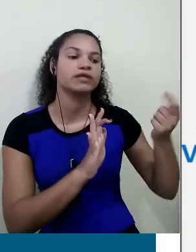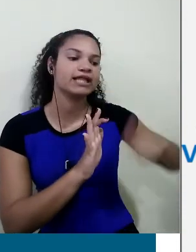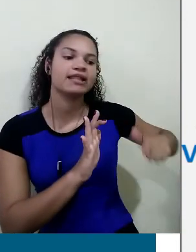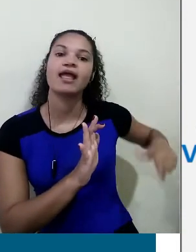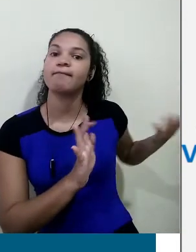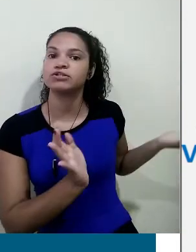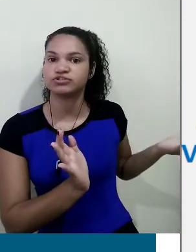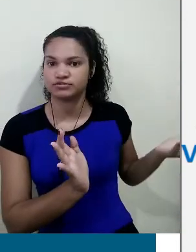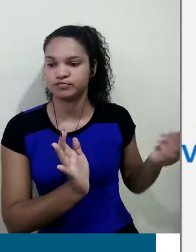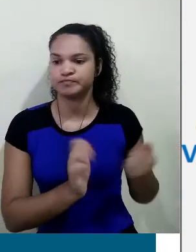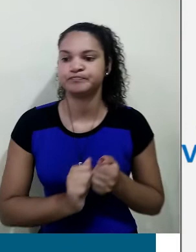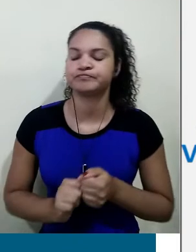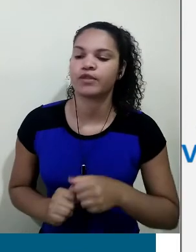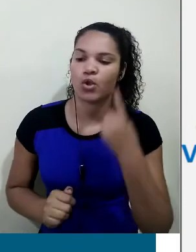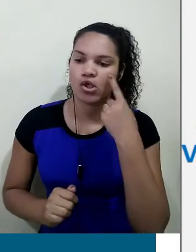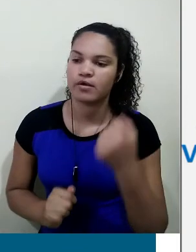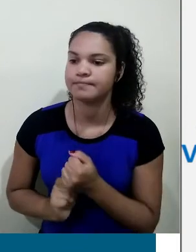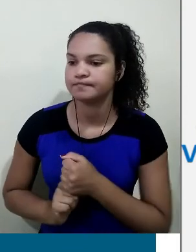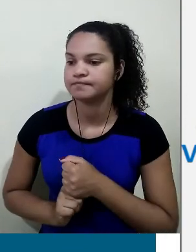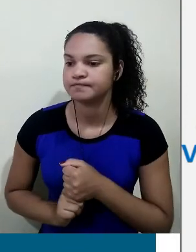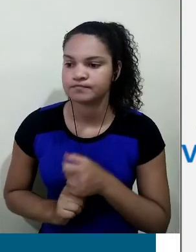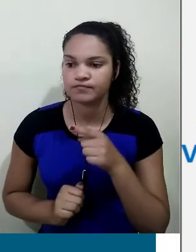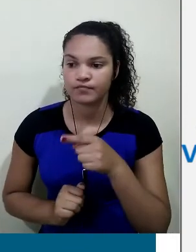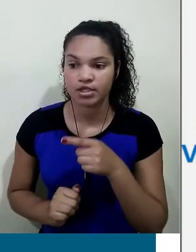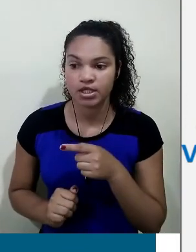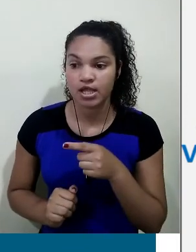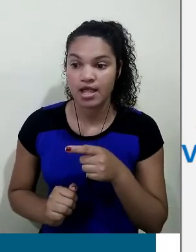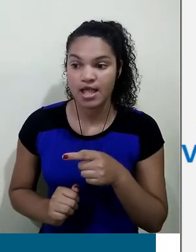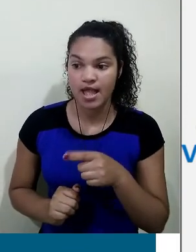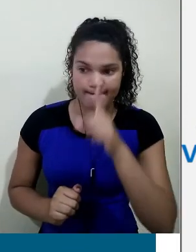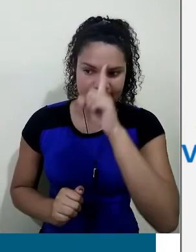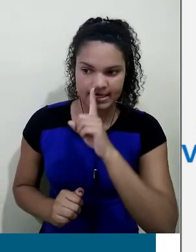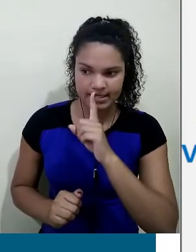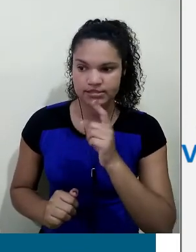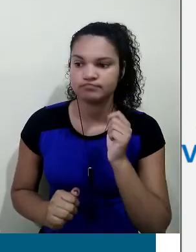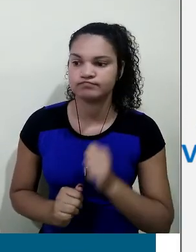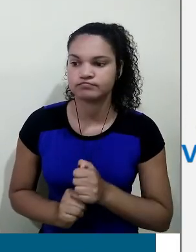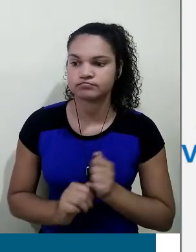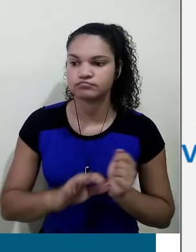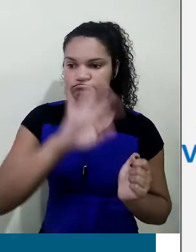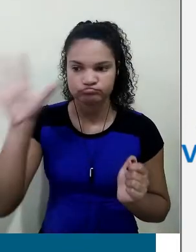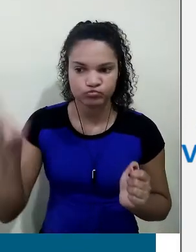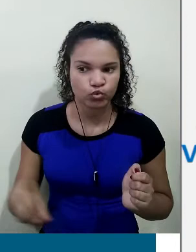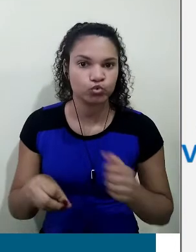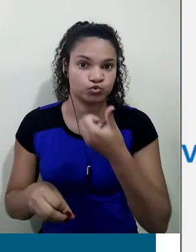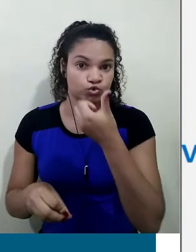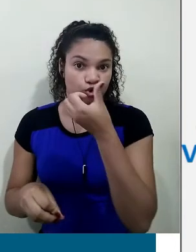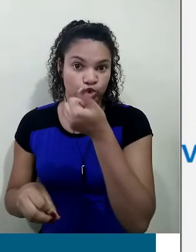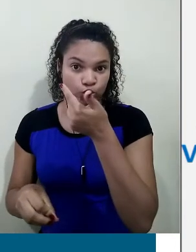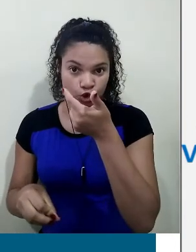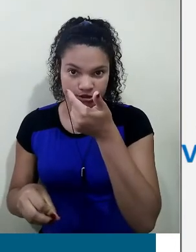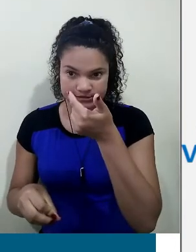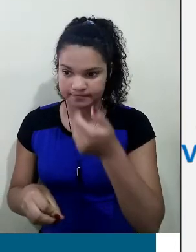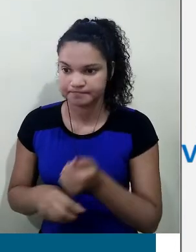ou rugosas desse cruzamento é dada pela probabilidade de nascerem indivíduos com sementes amarelas, que são esses